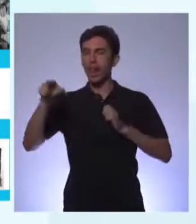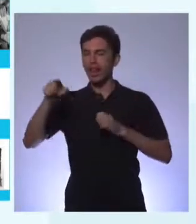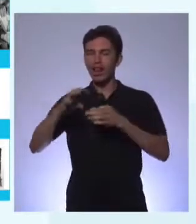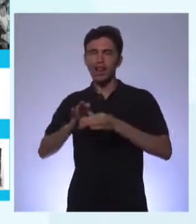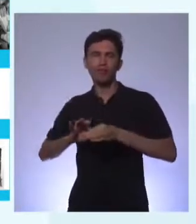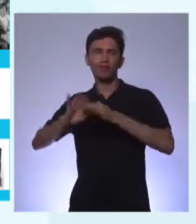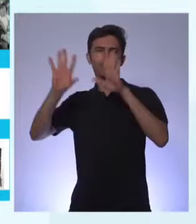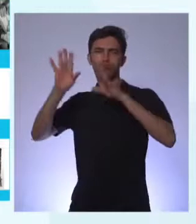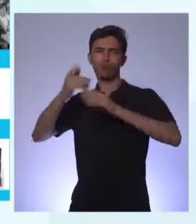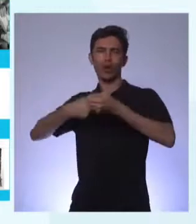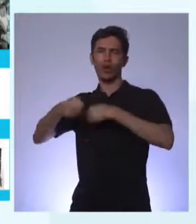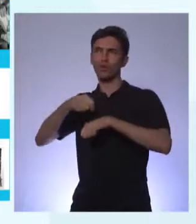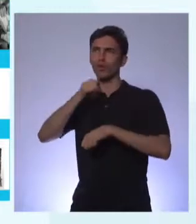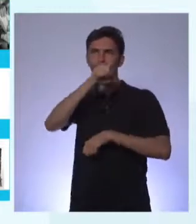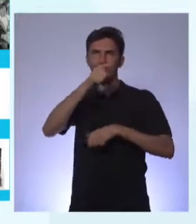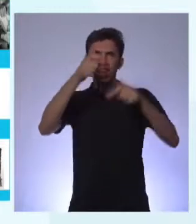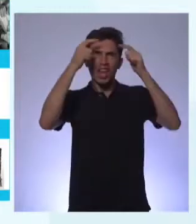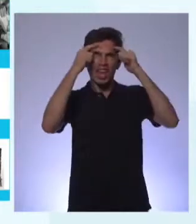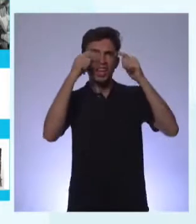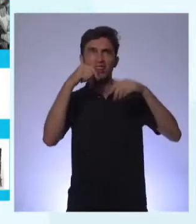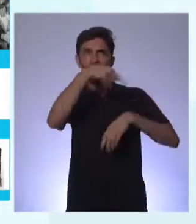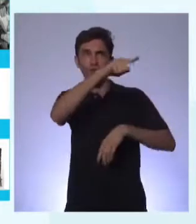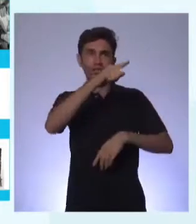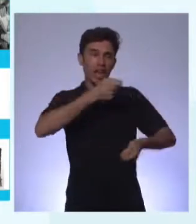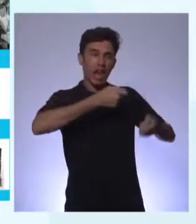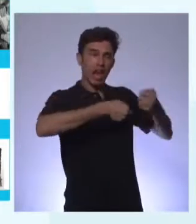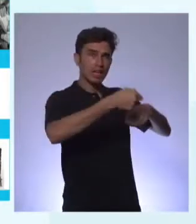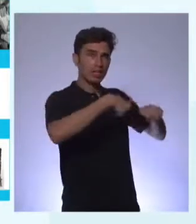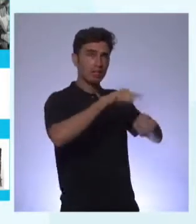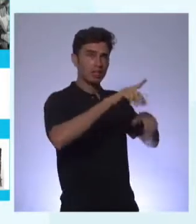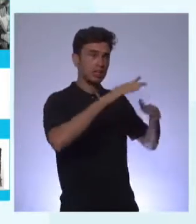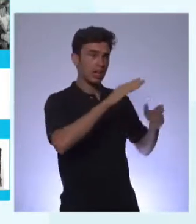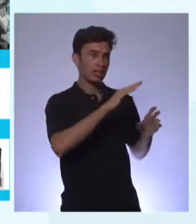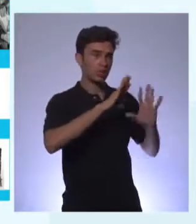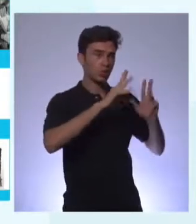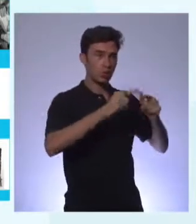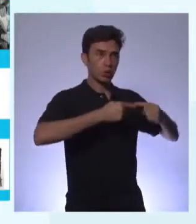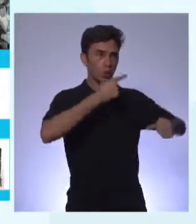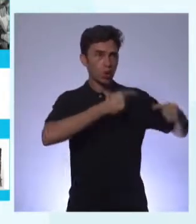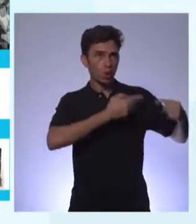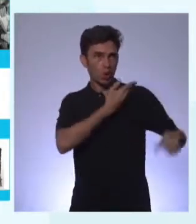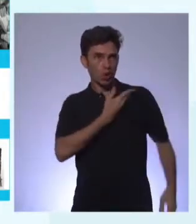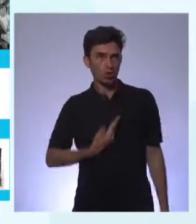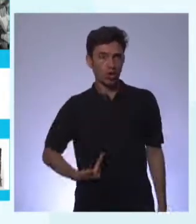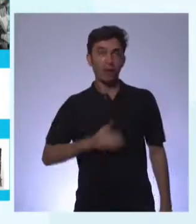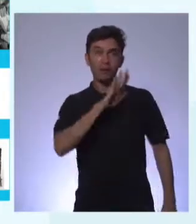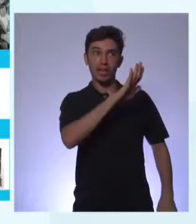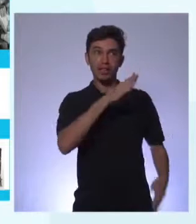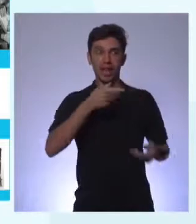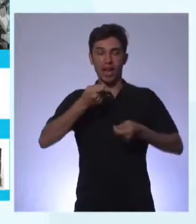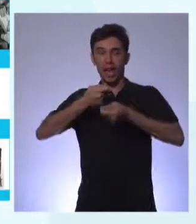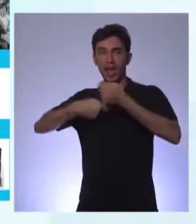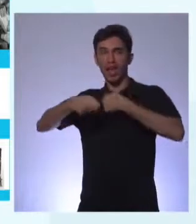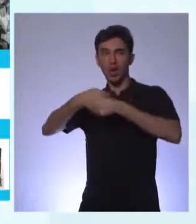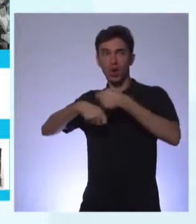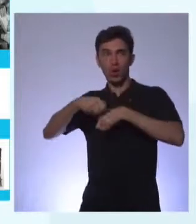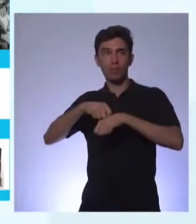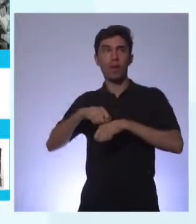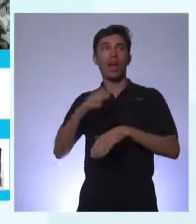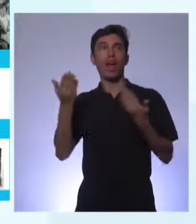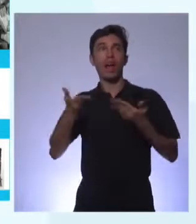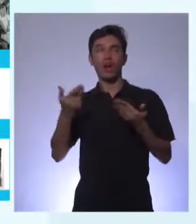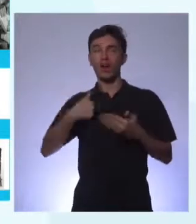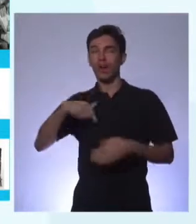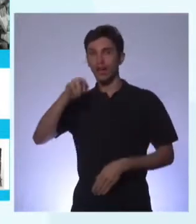seja, rei vai cuidar da administração pública e a economia vai ficar na mão